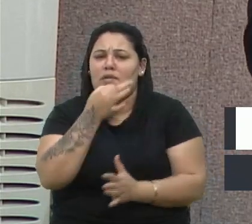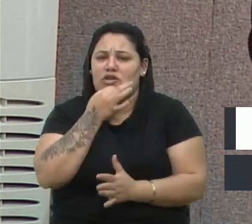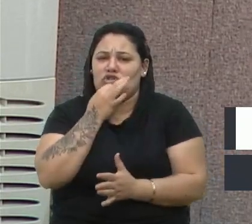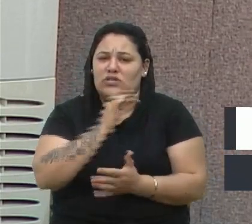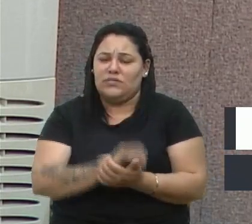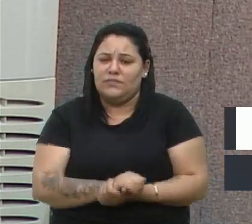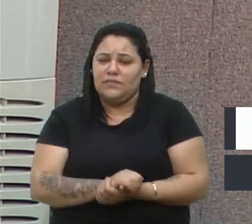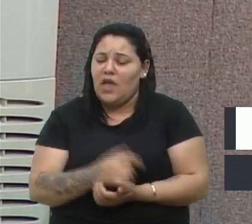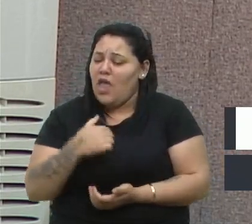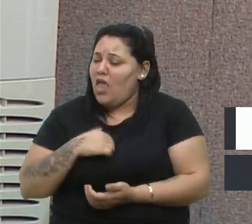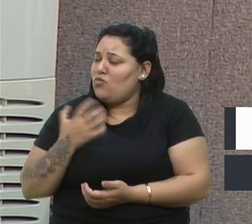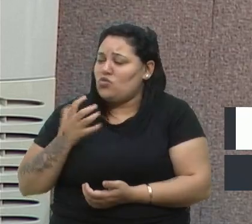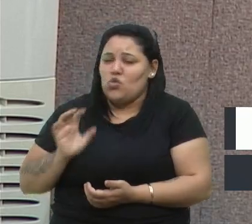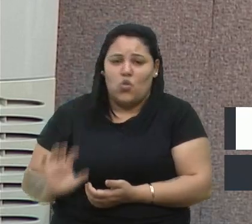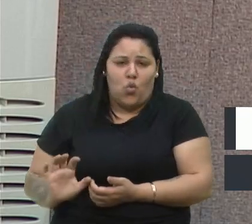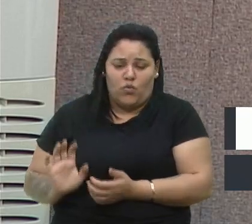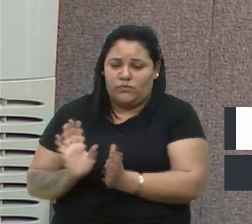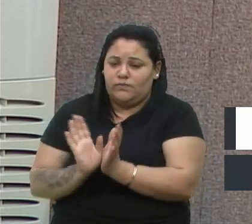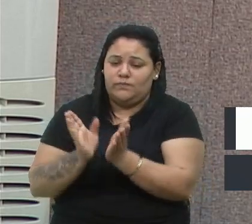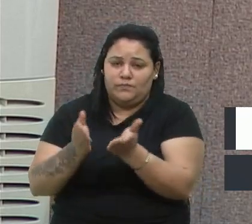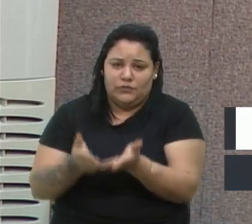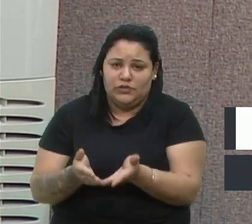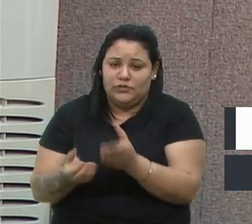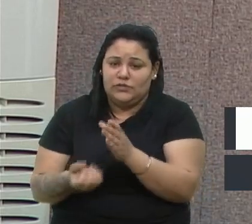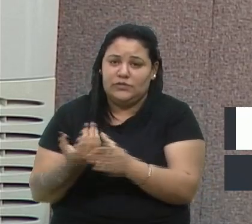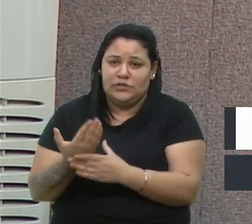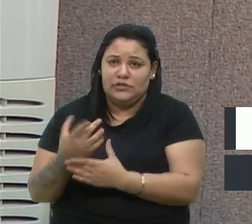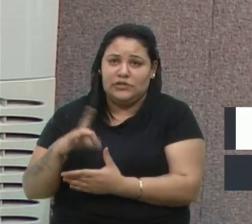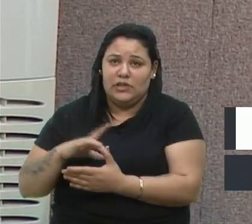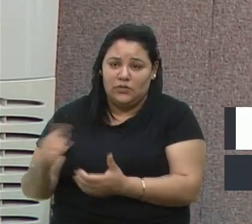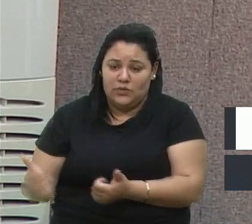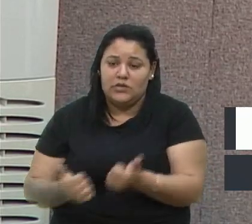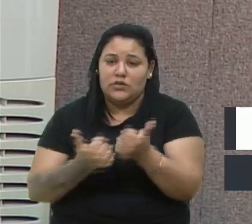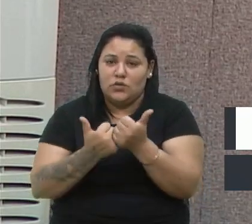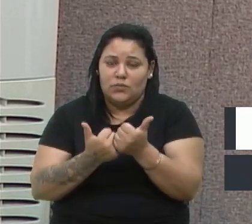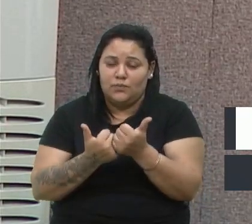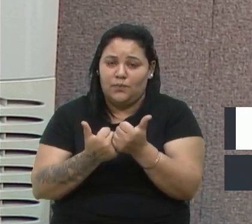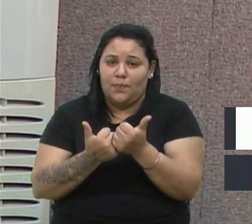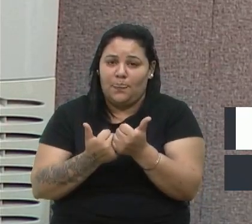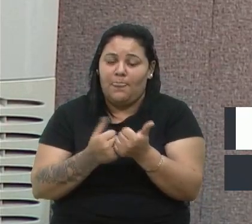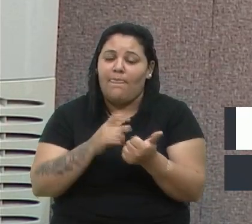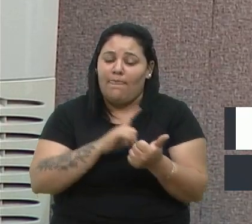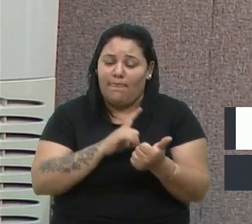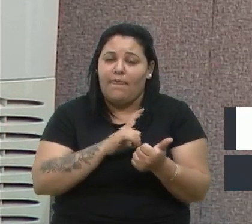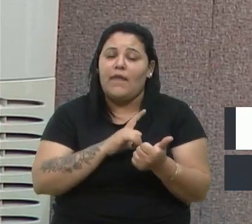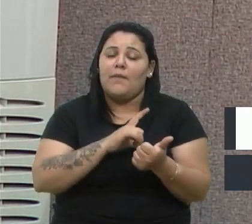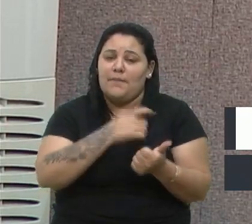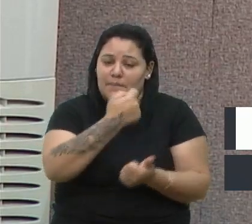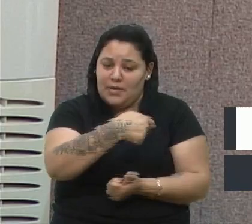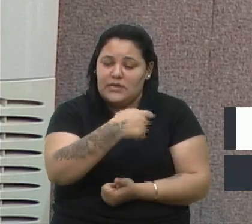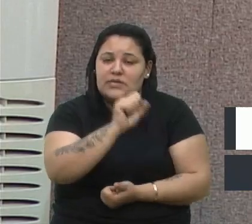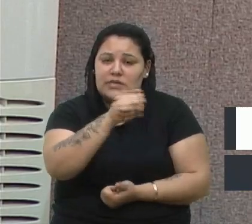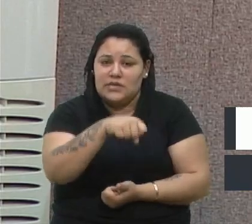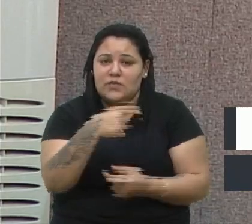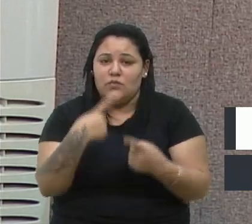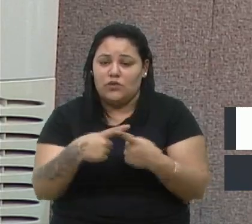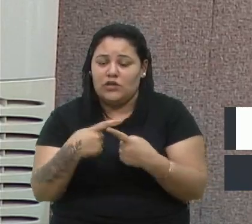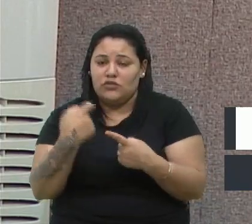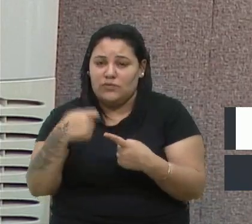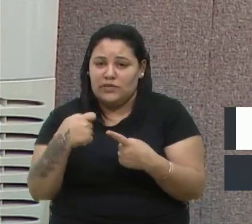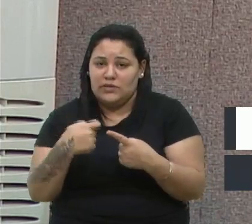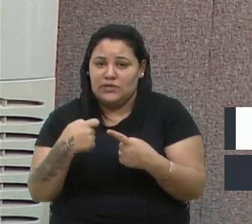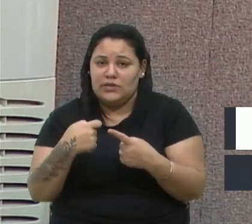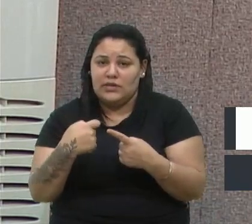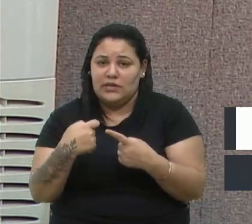sou contra que essas comissões que estão sendo criadas tenham um assessor, muito pelo contrário, porque a gente tem que entregar um resultado